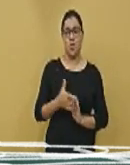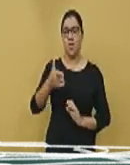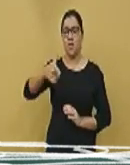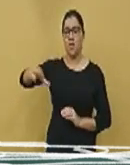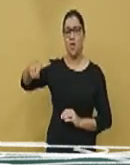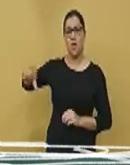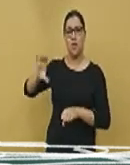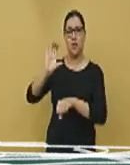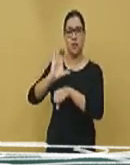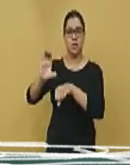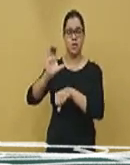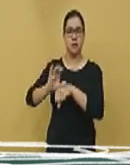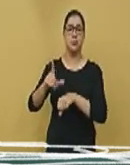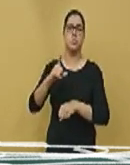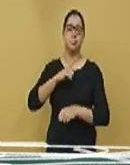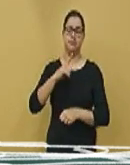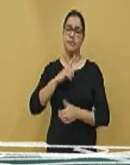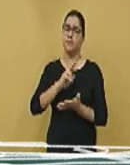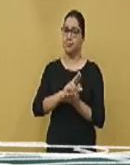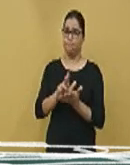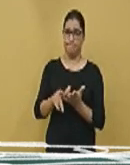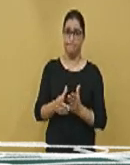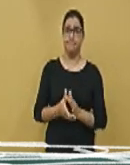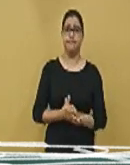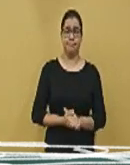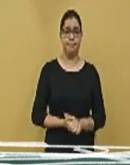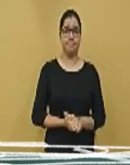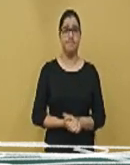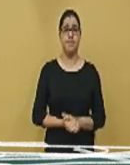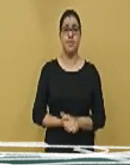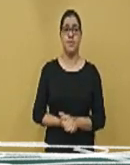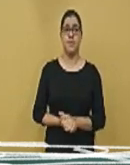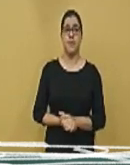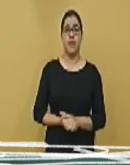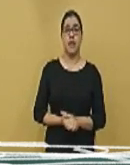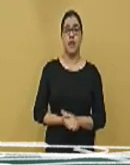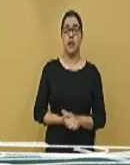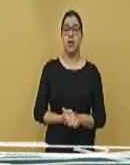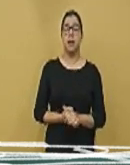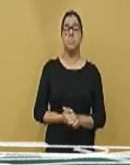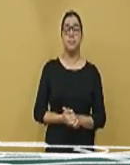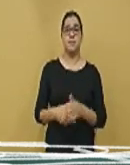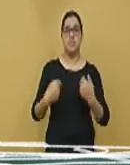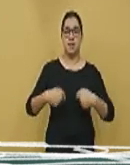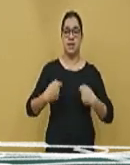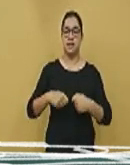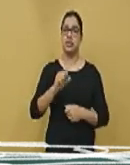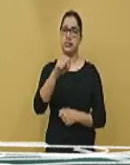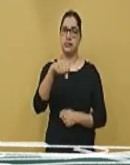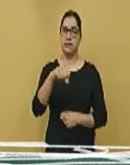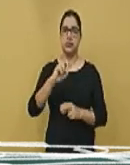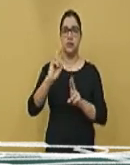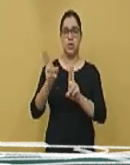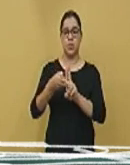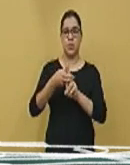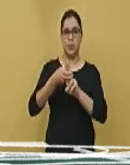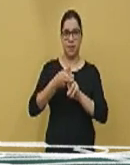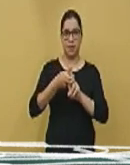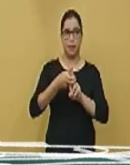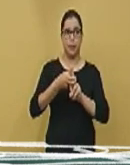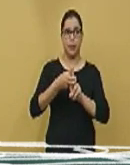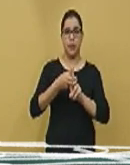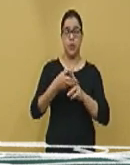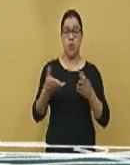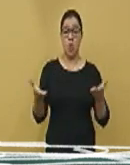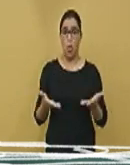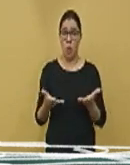como da alternância, que também não estão. É uma... Absorver a EAD nessas condições